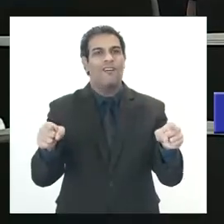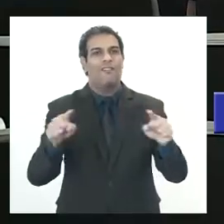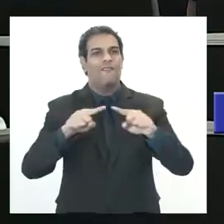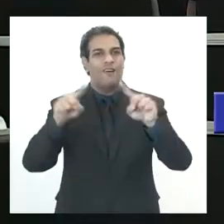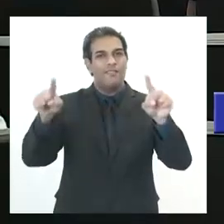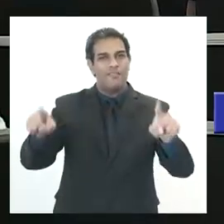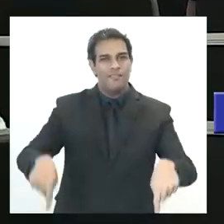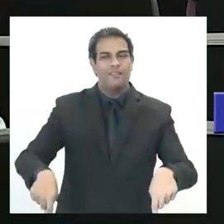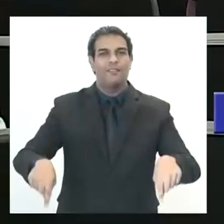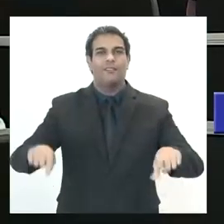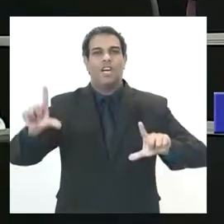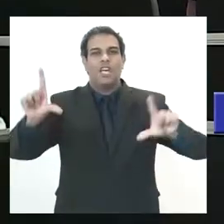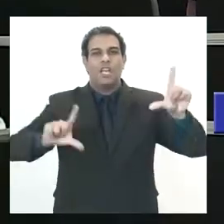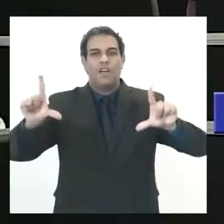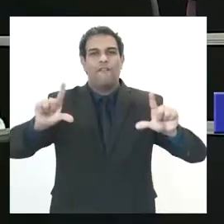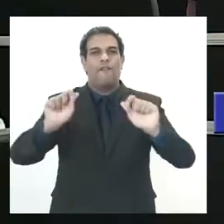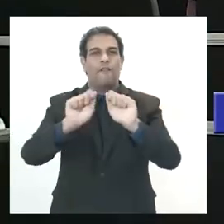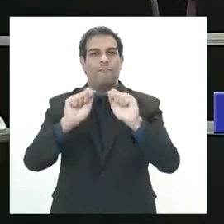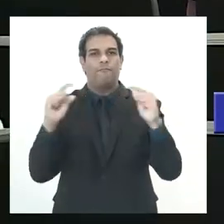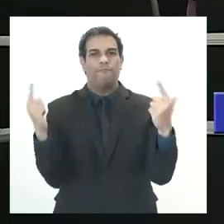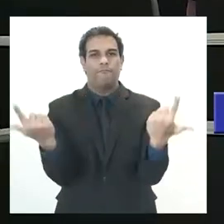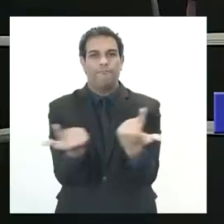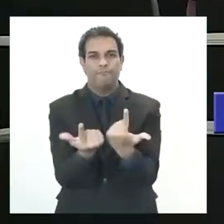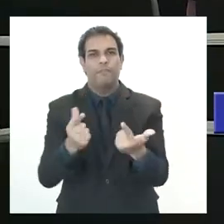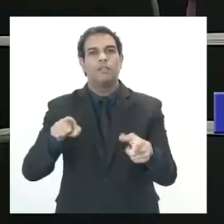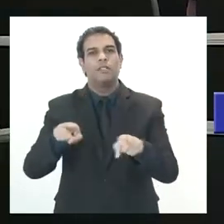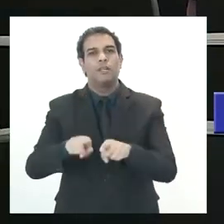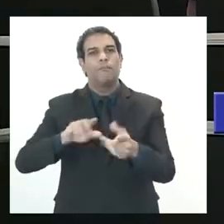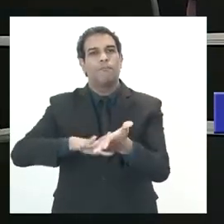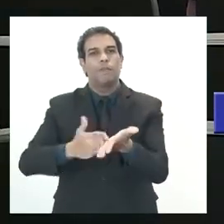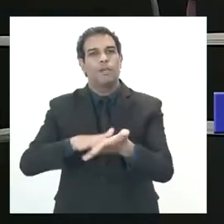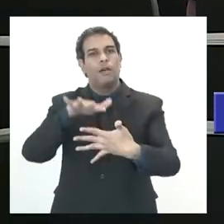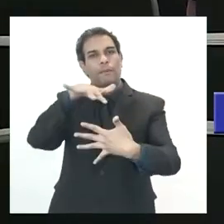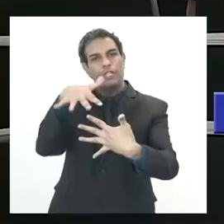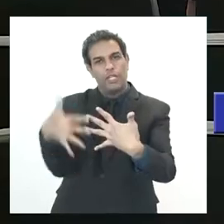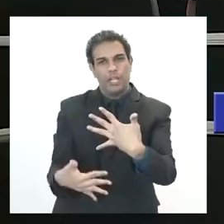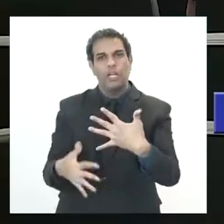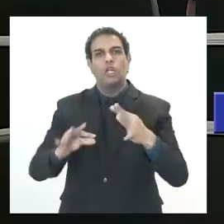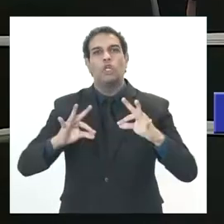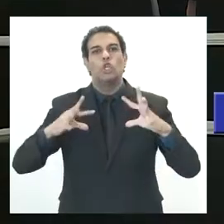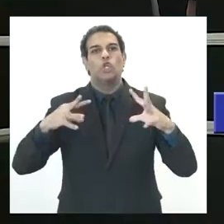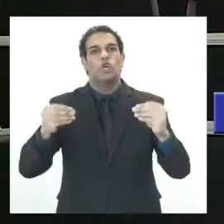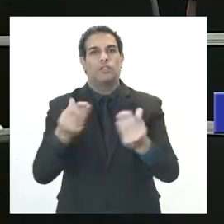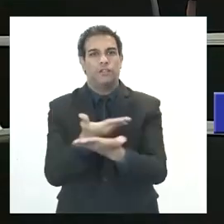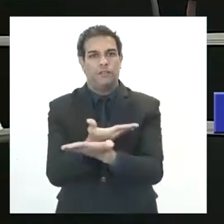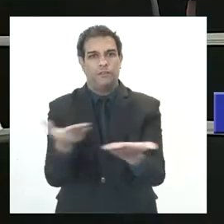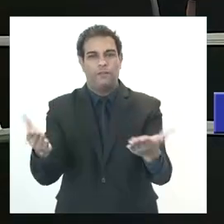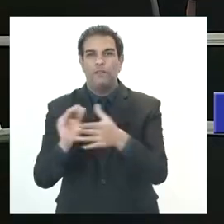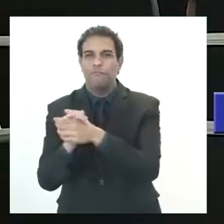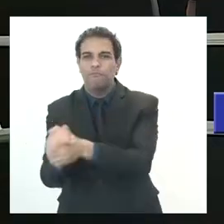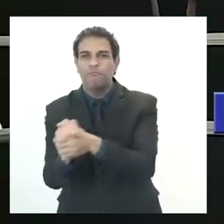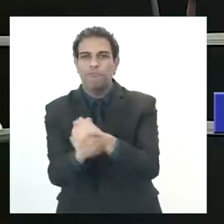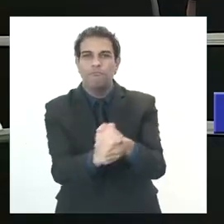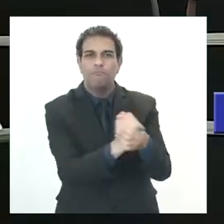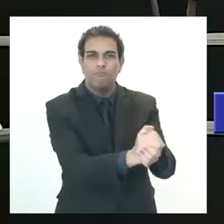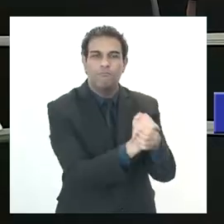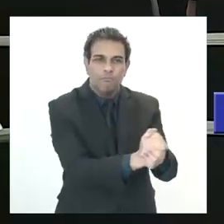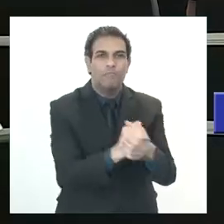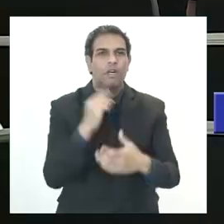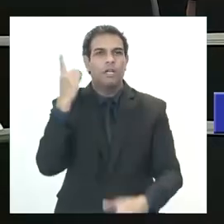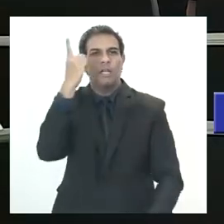fazendo a transmissão fazendo a linguagem de sinais língua brasileira de sinais enfim a todos que toque conosco agradeceu o Deputado Paulo Ramos